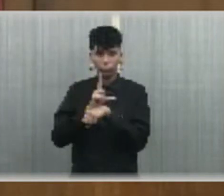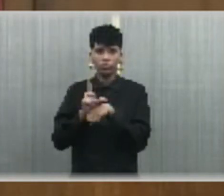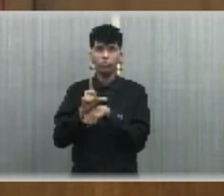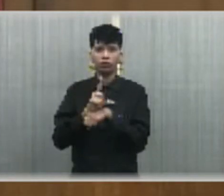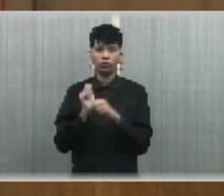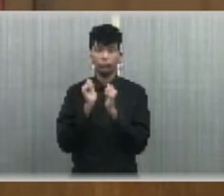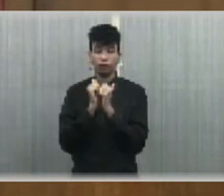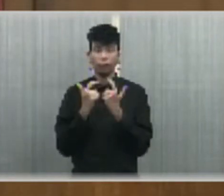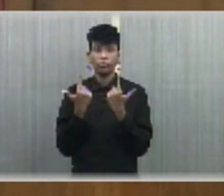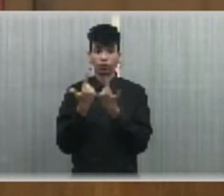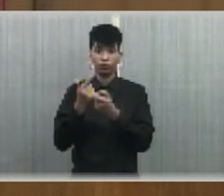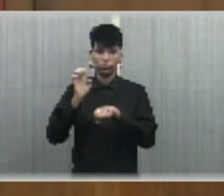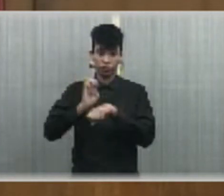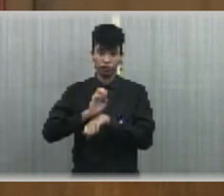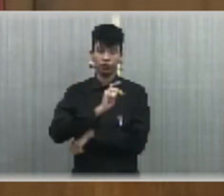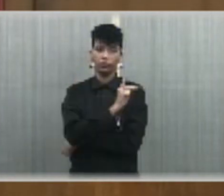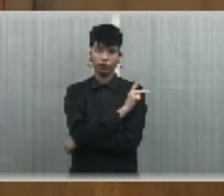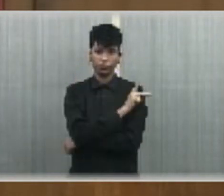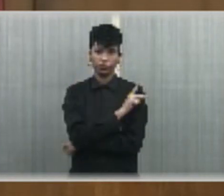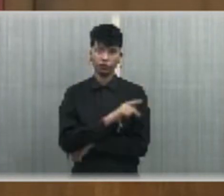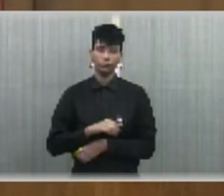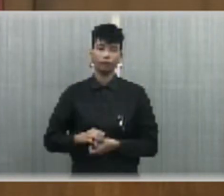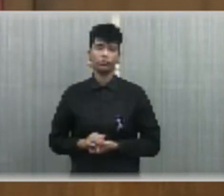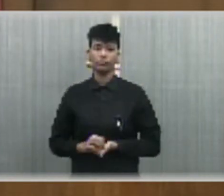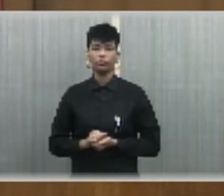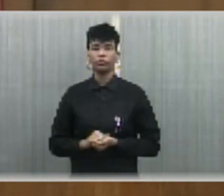da Assembleia Legislativa do Estado do Piauí.